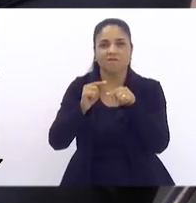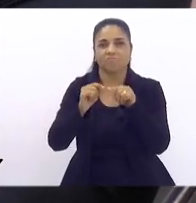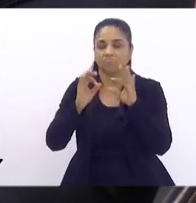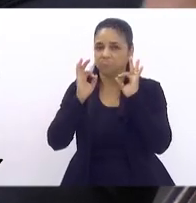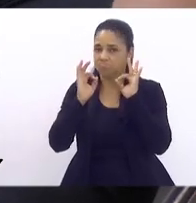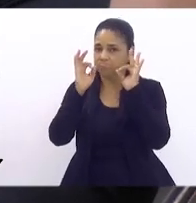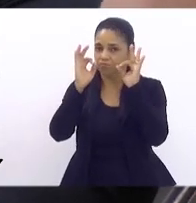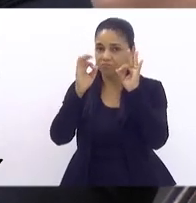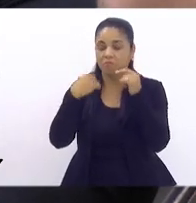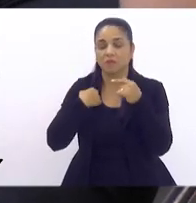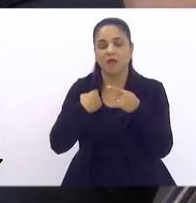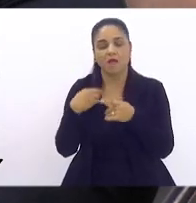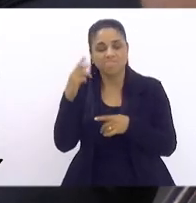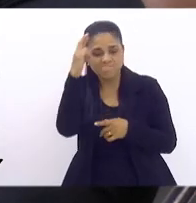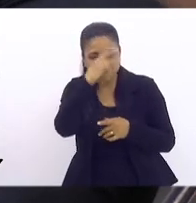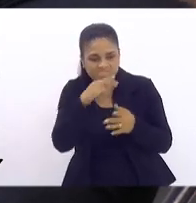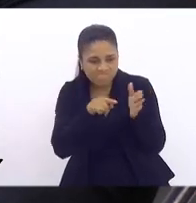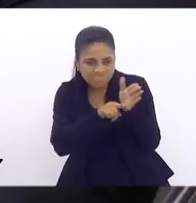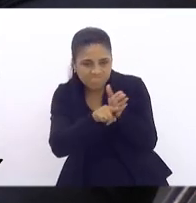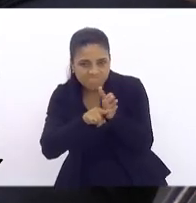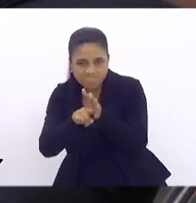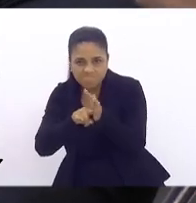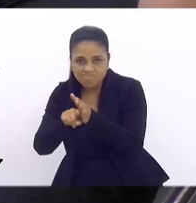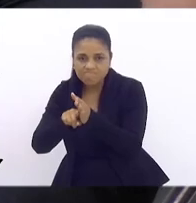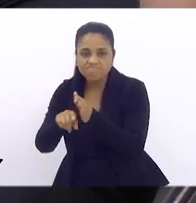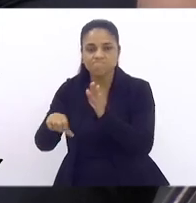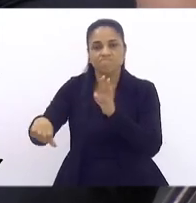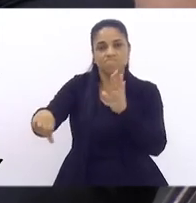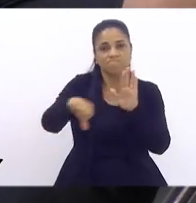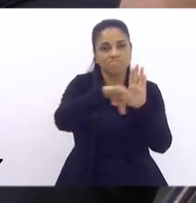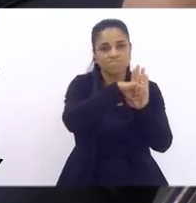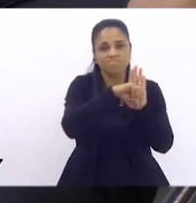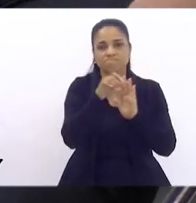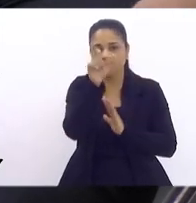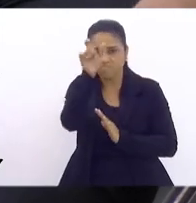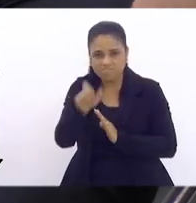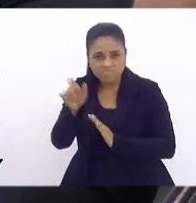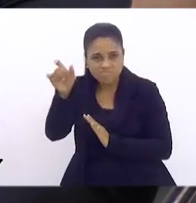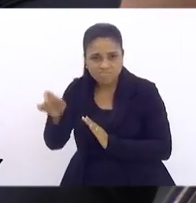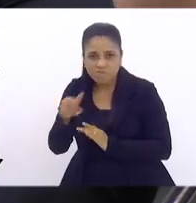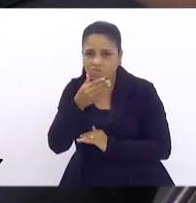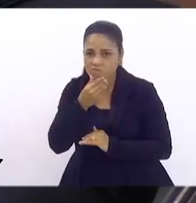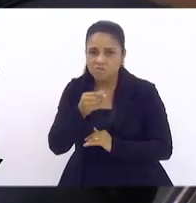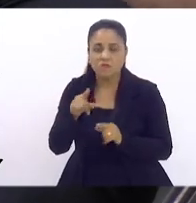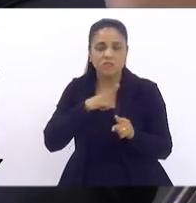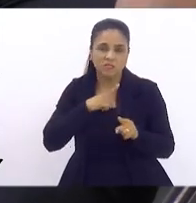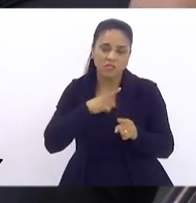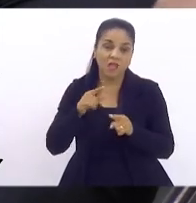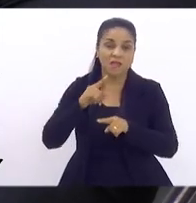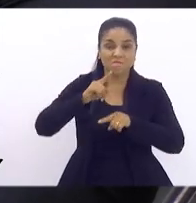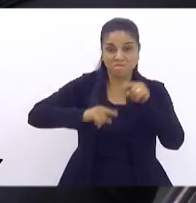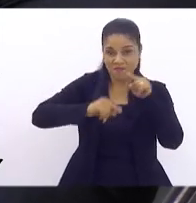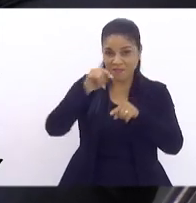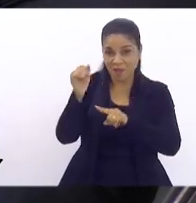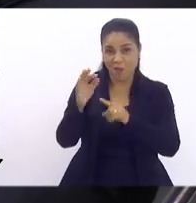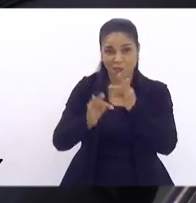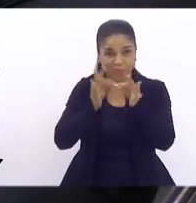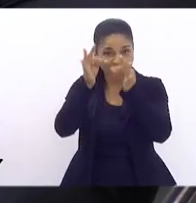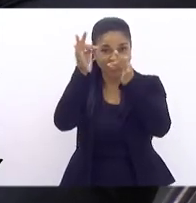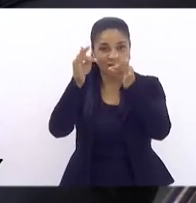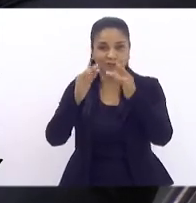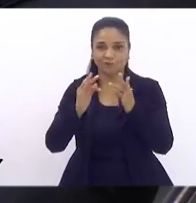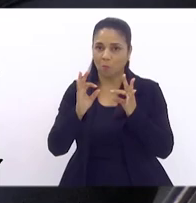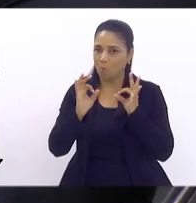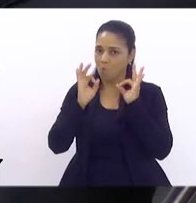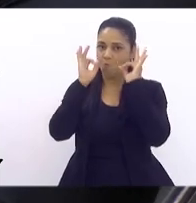investigar um sujeito que provavelmente está praticando crimes e que tem um equipamento de última geração né como a gente vai